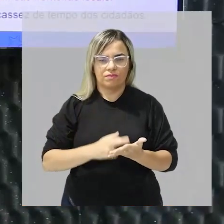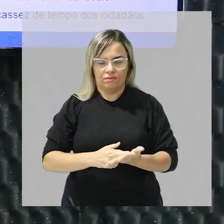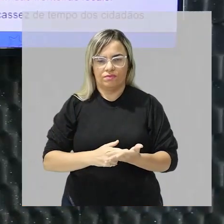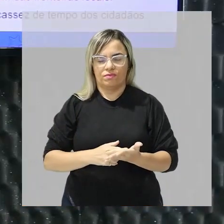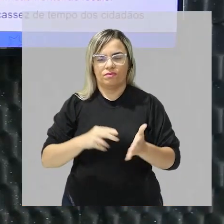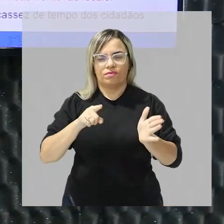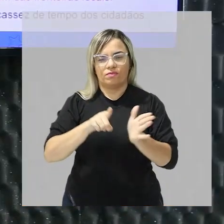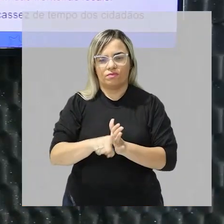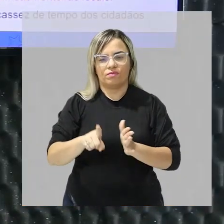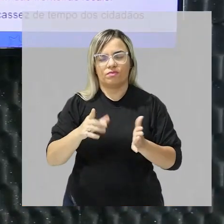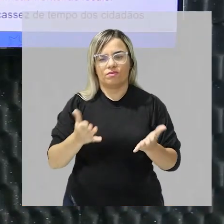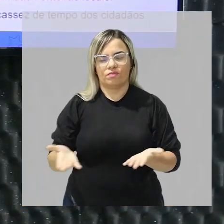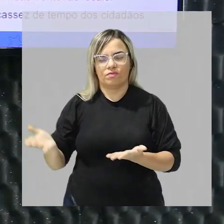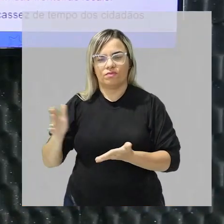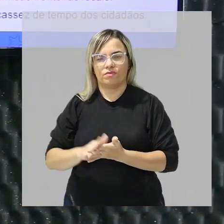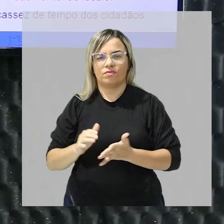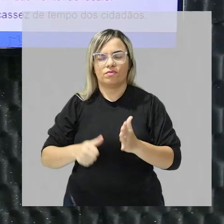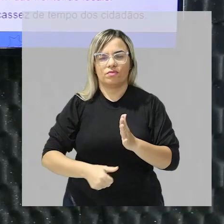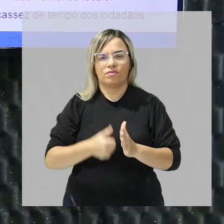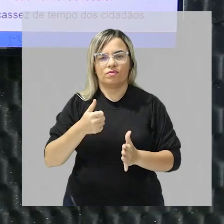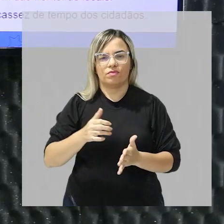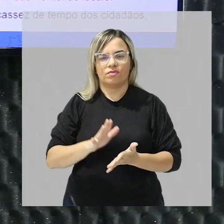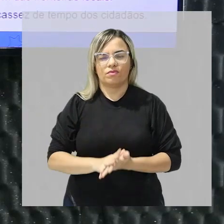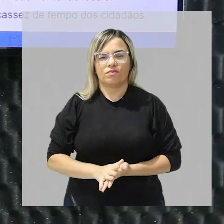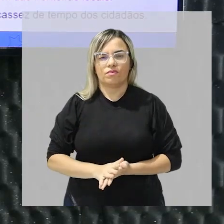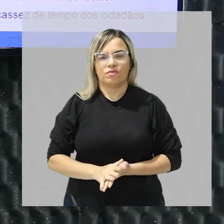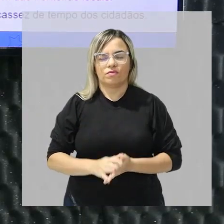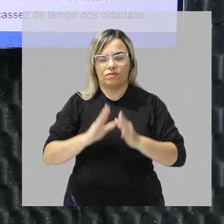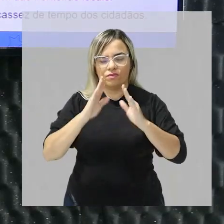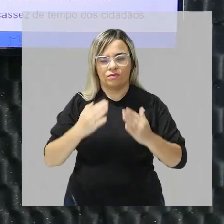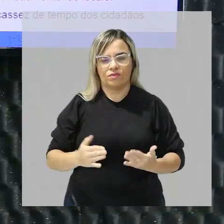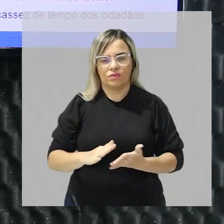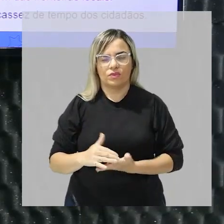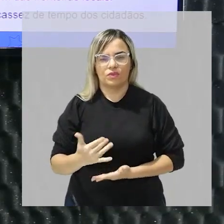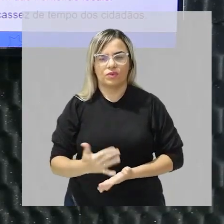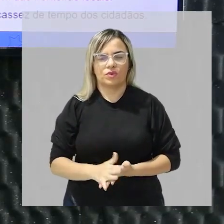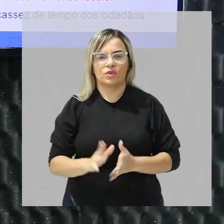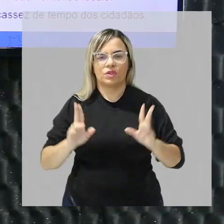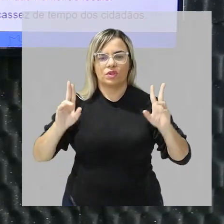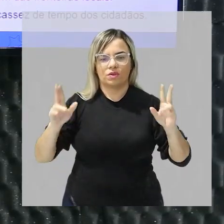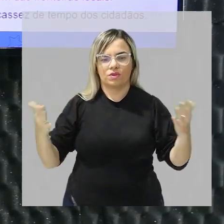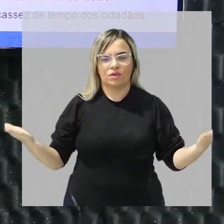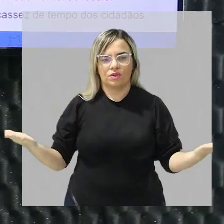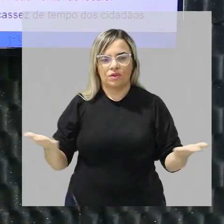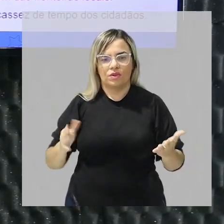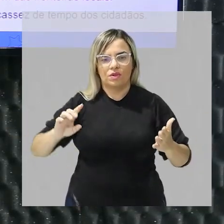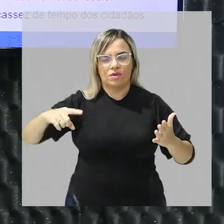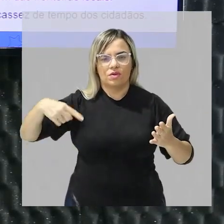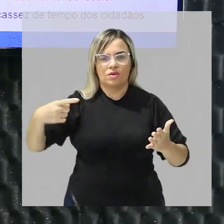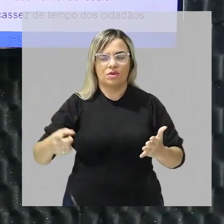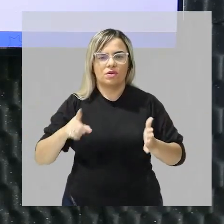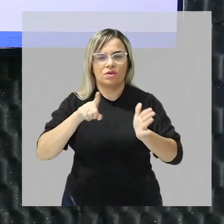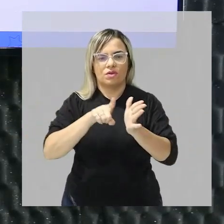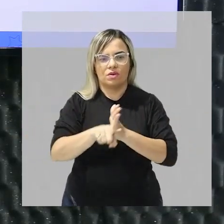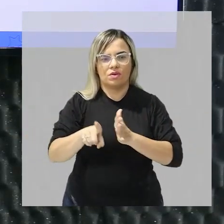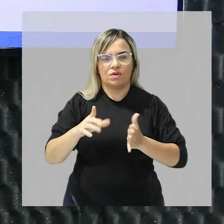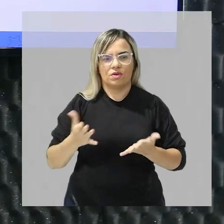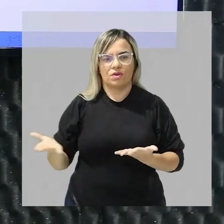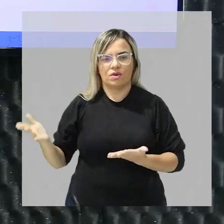essa questão, a primeira questão que a gente está fazendo nessa aula de hoje. Vamos para a próxima